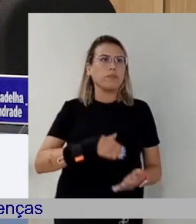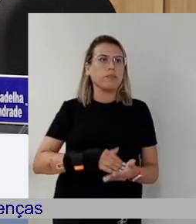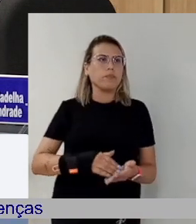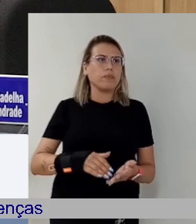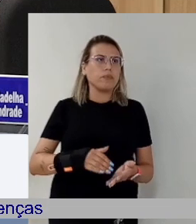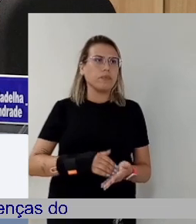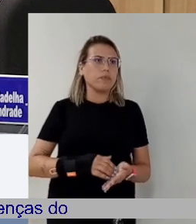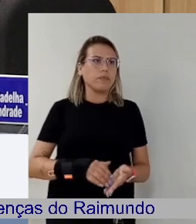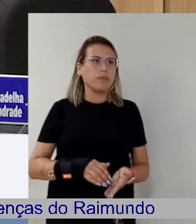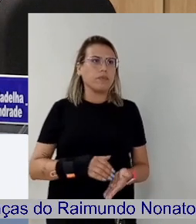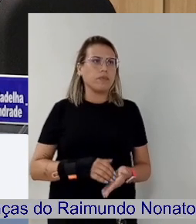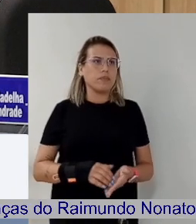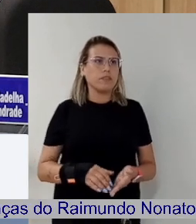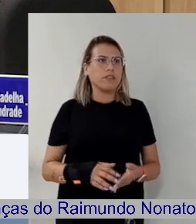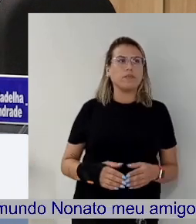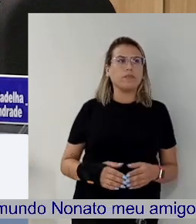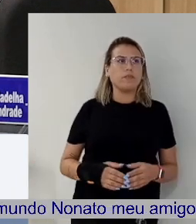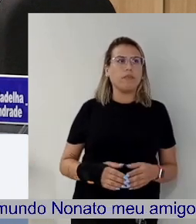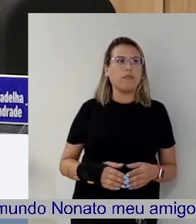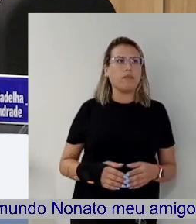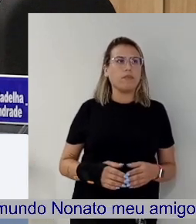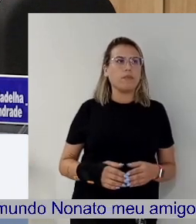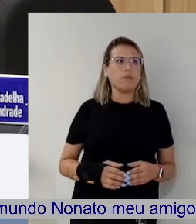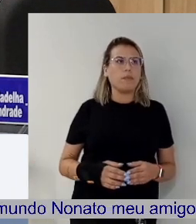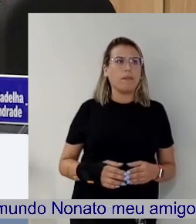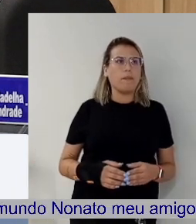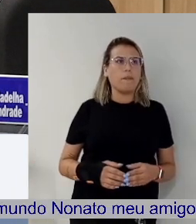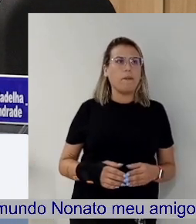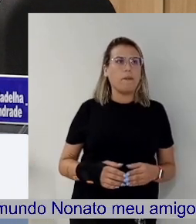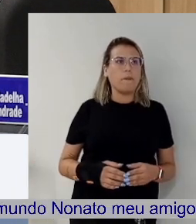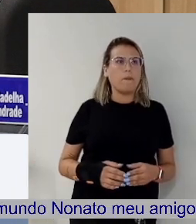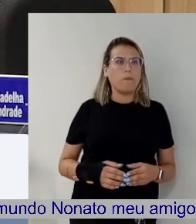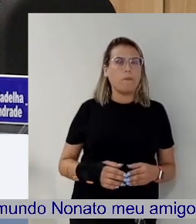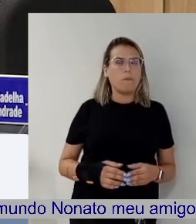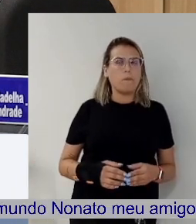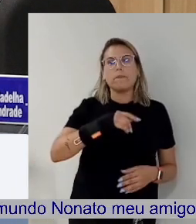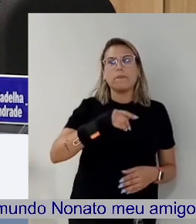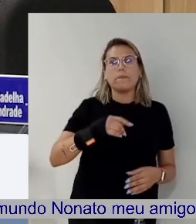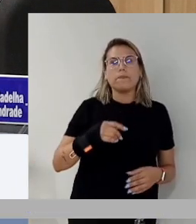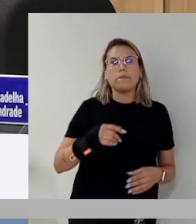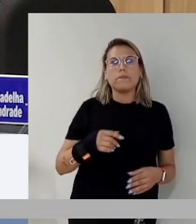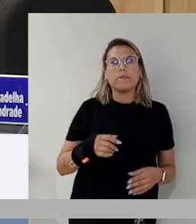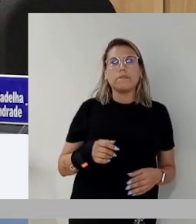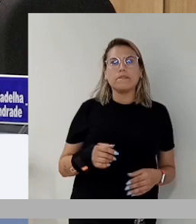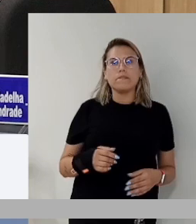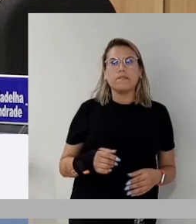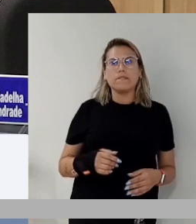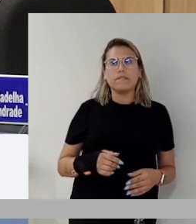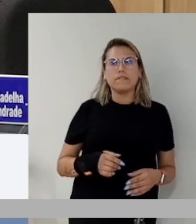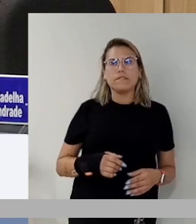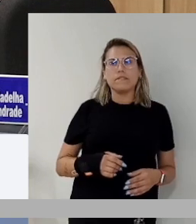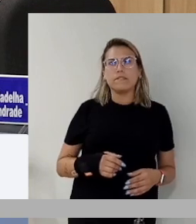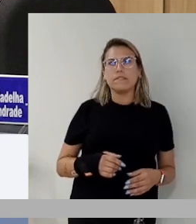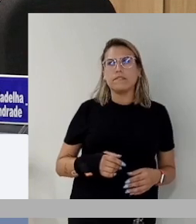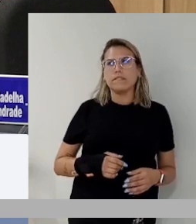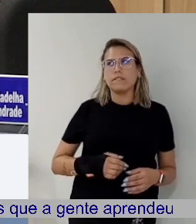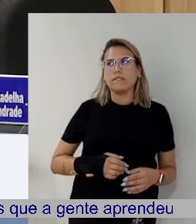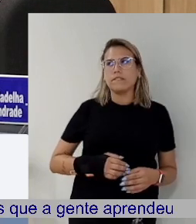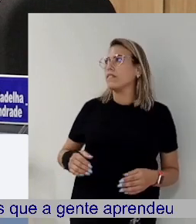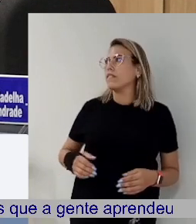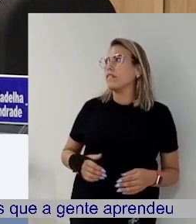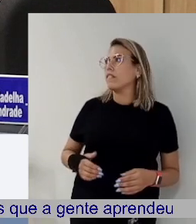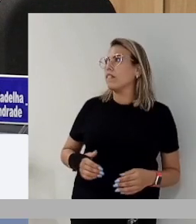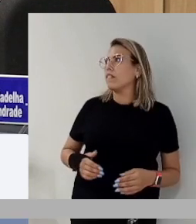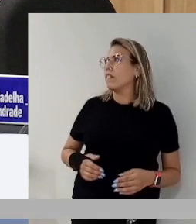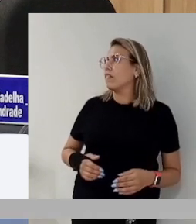Campelo meu amigo klon essas pessoas que a gente aprendeu a querer